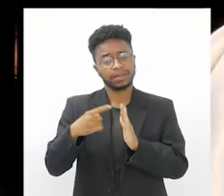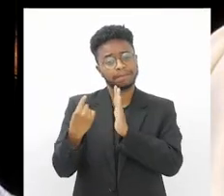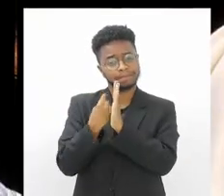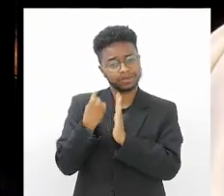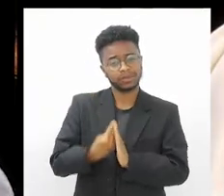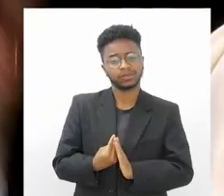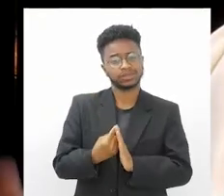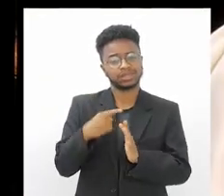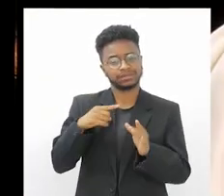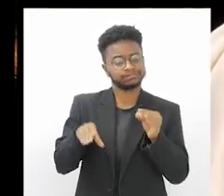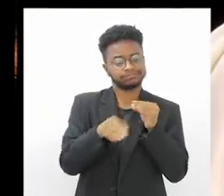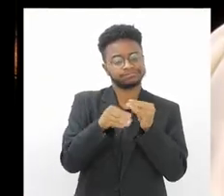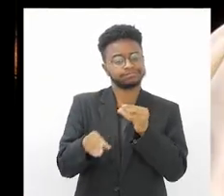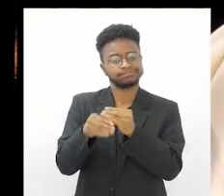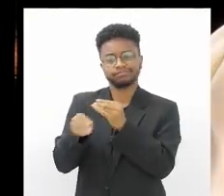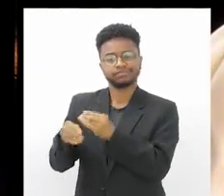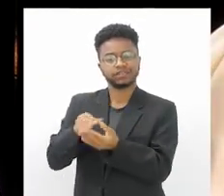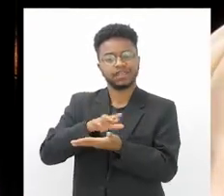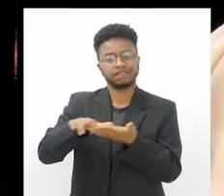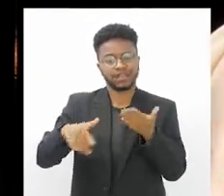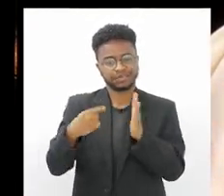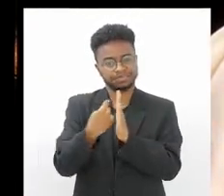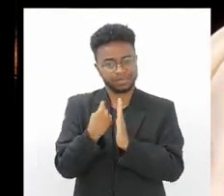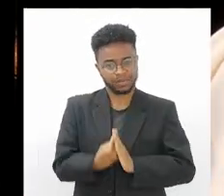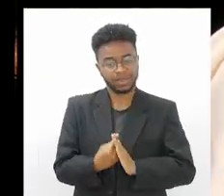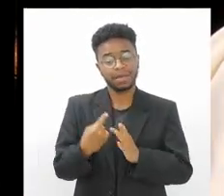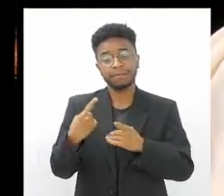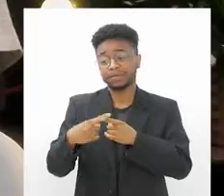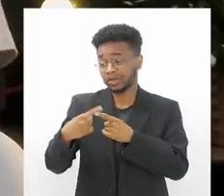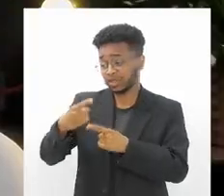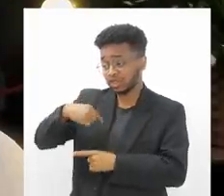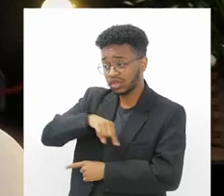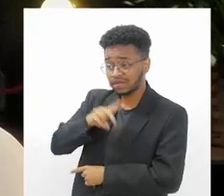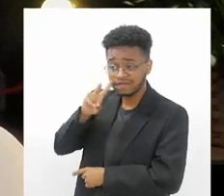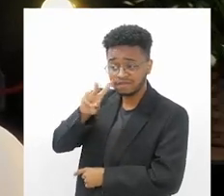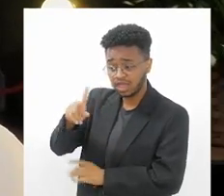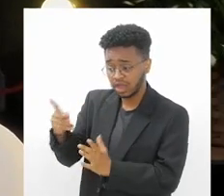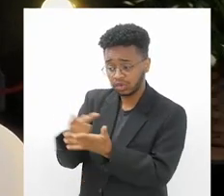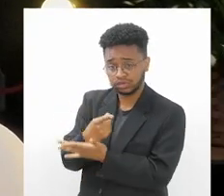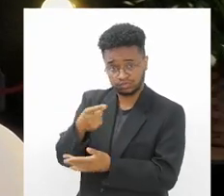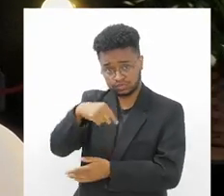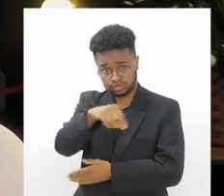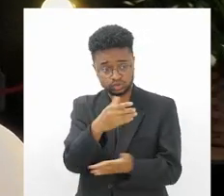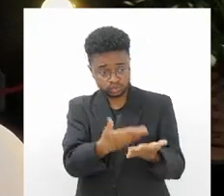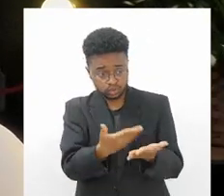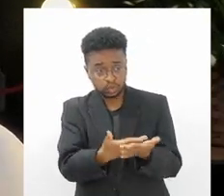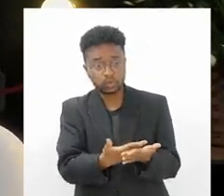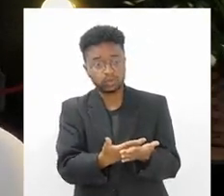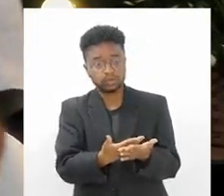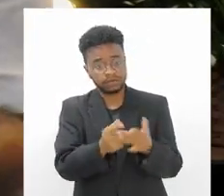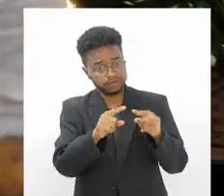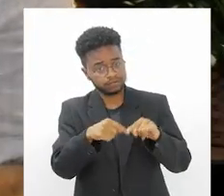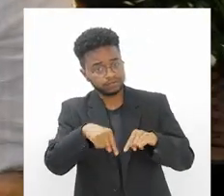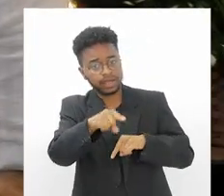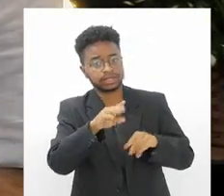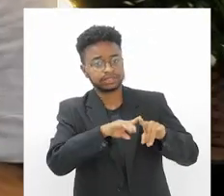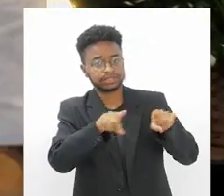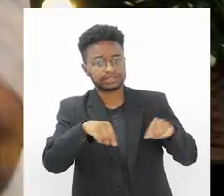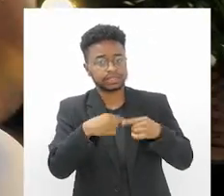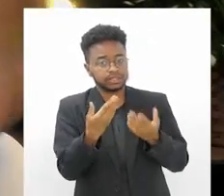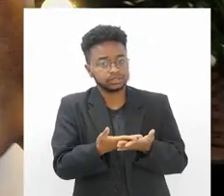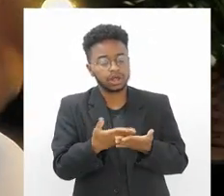que são várias perguntas, né? Dentro de é porque a gente está vendo as coisas assim na nossa frente. Sim. Vocês que são estudiosos, estão na sala de